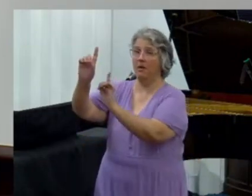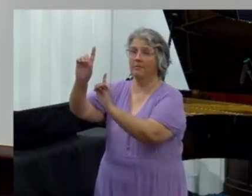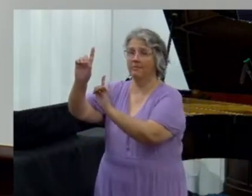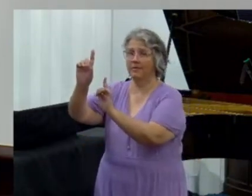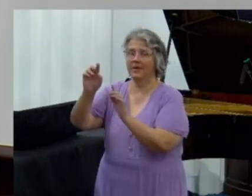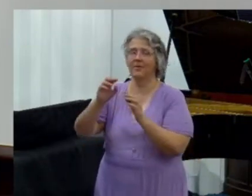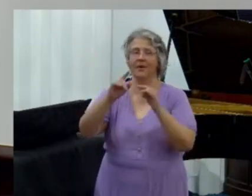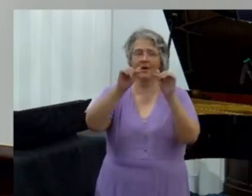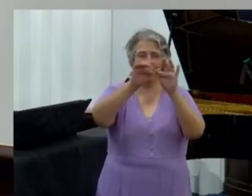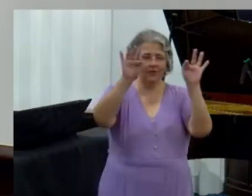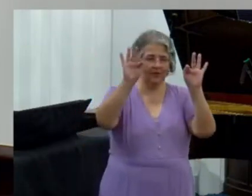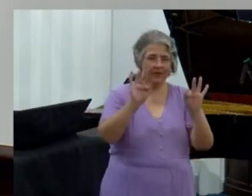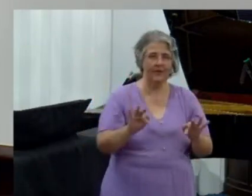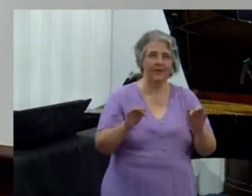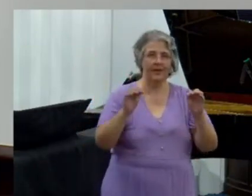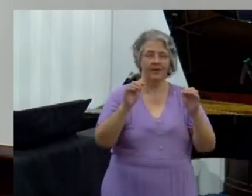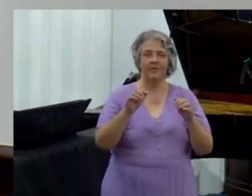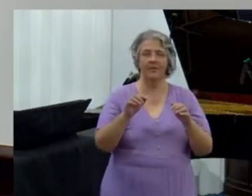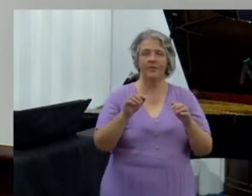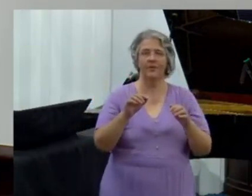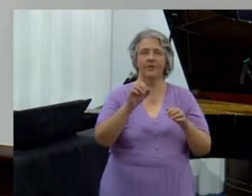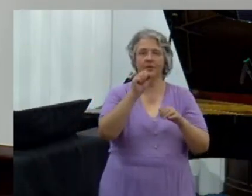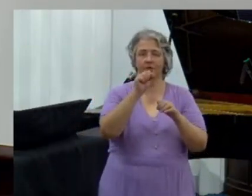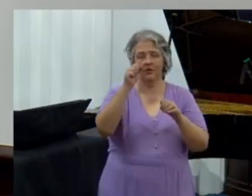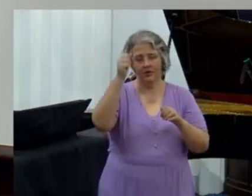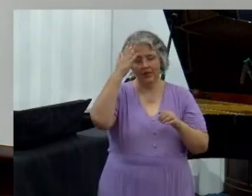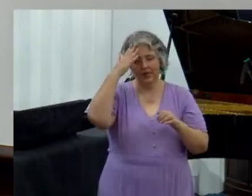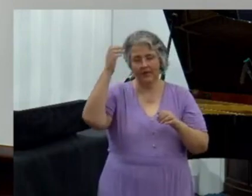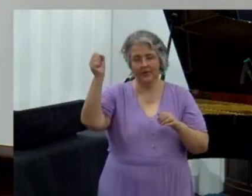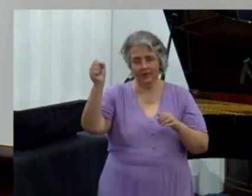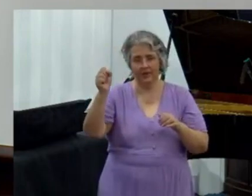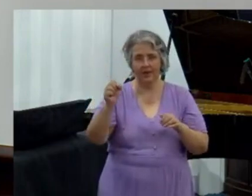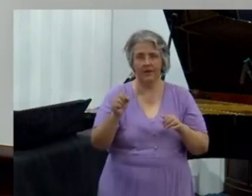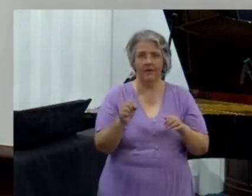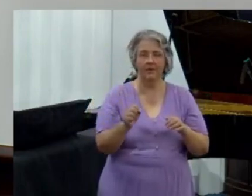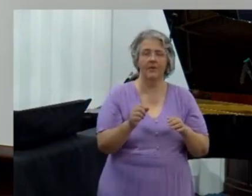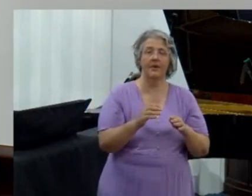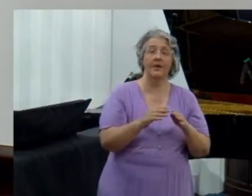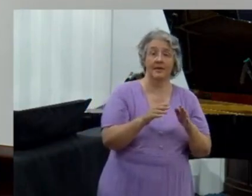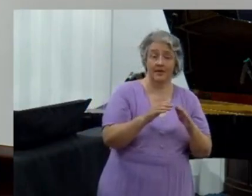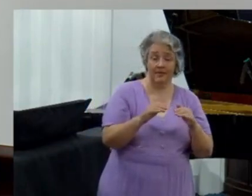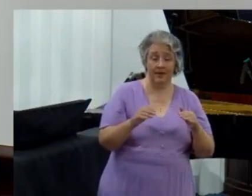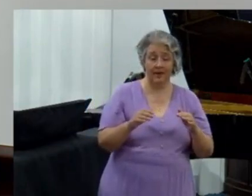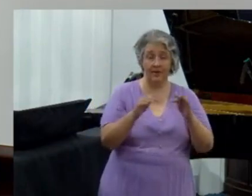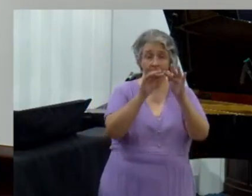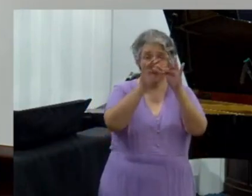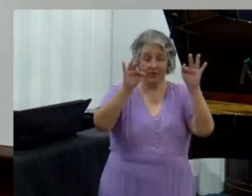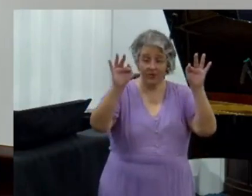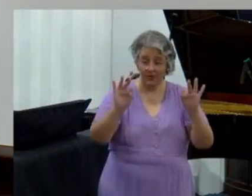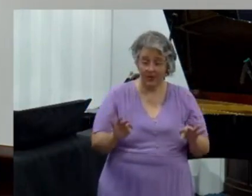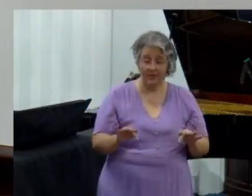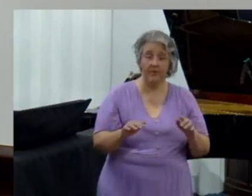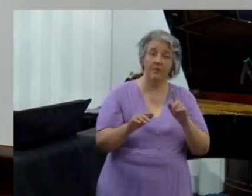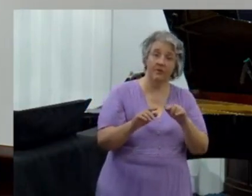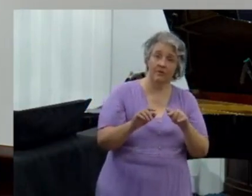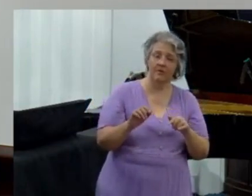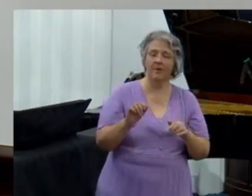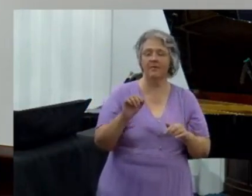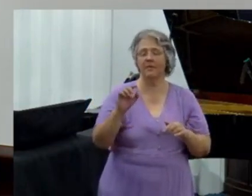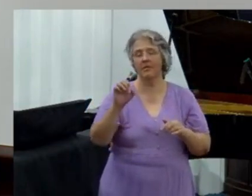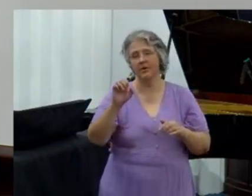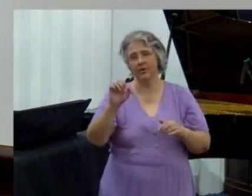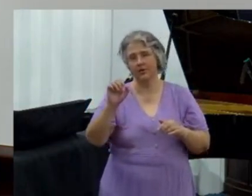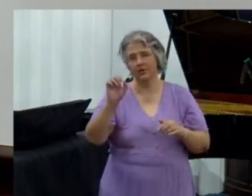de Salomão, assim foi com o templo erguido na época de Esdras e Neemias, e assim deveria ser com o templo que